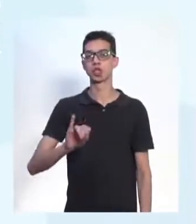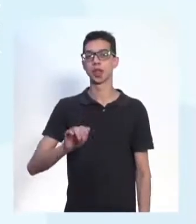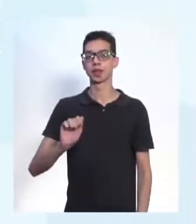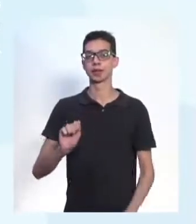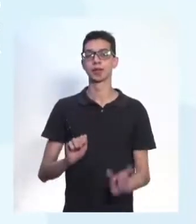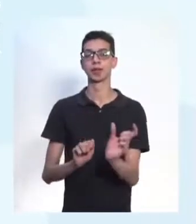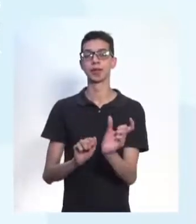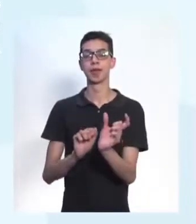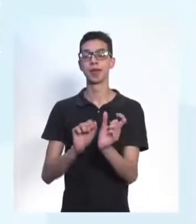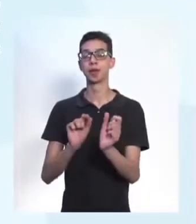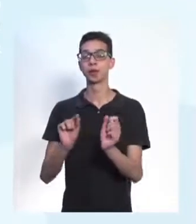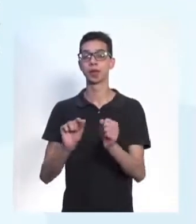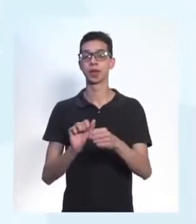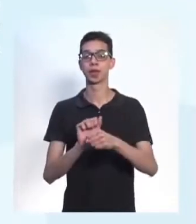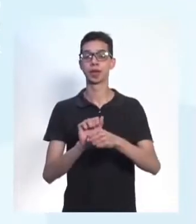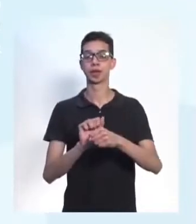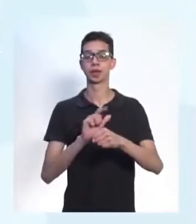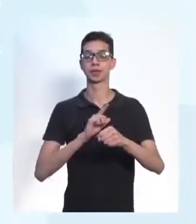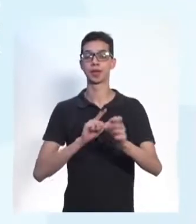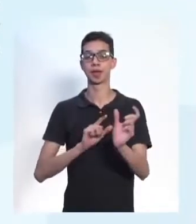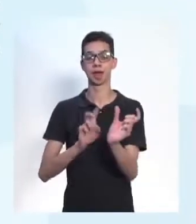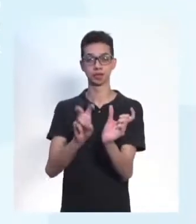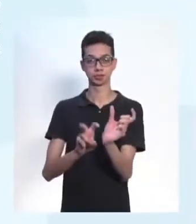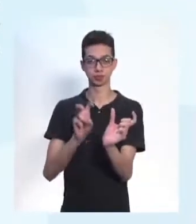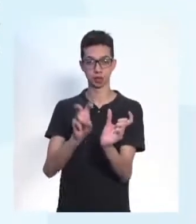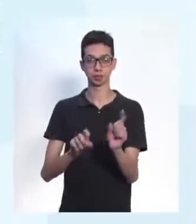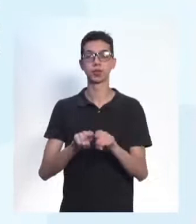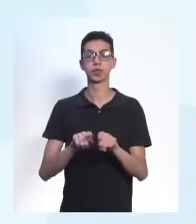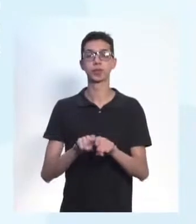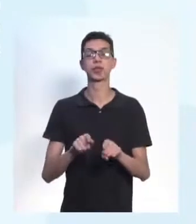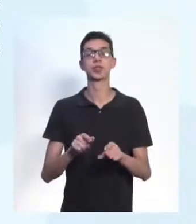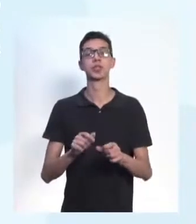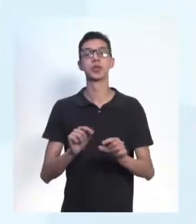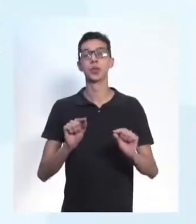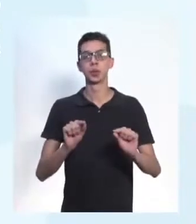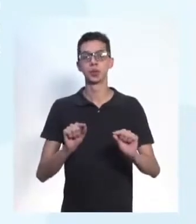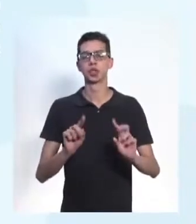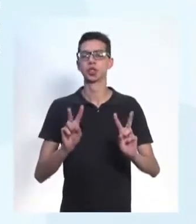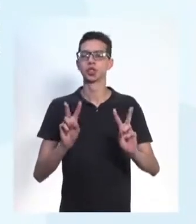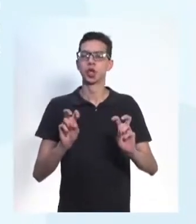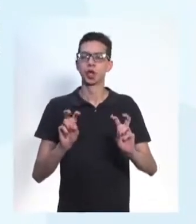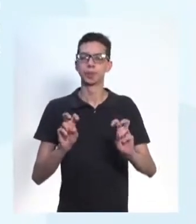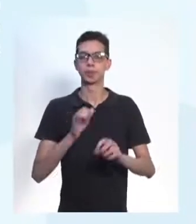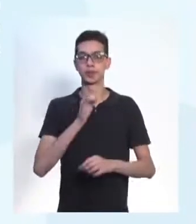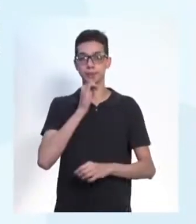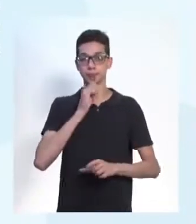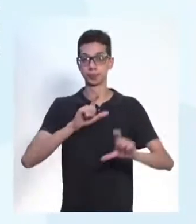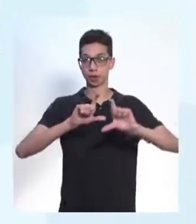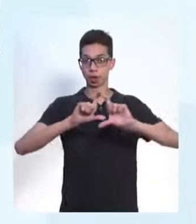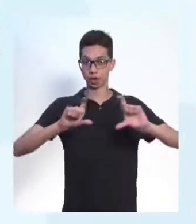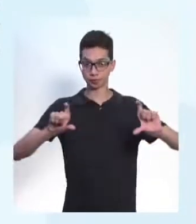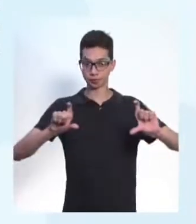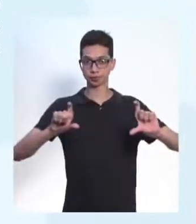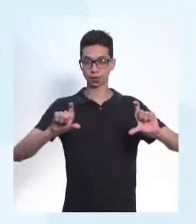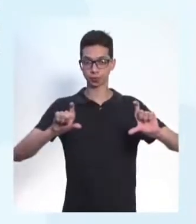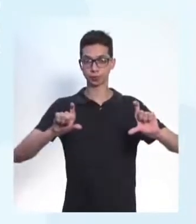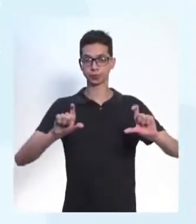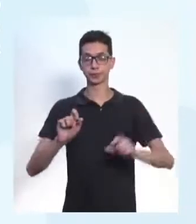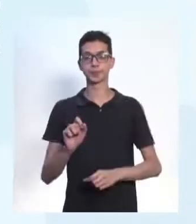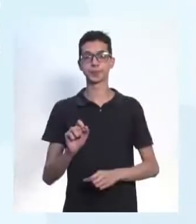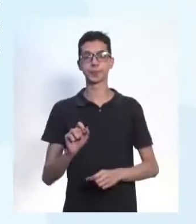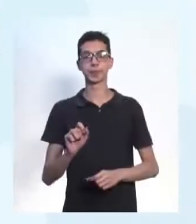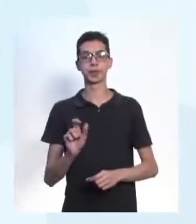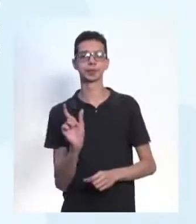ela estabelecer uma relação com a oração principal de adjunto adverbial. E aí, eu coloquei lá, lembra que eu coloquei